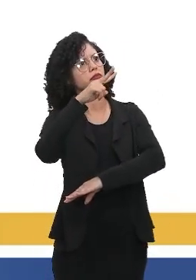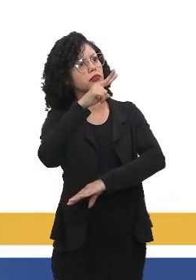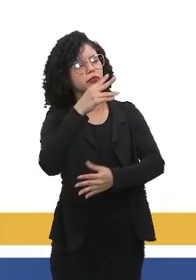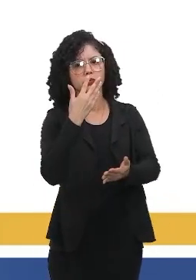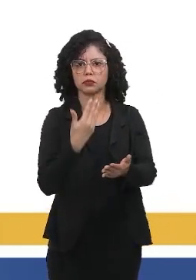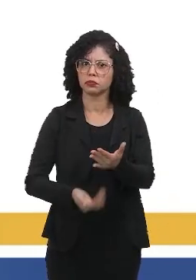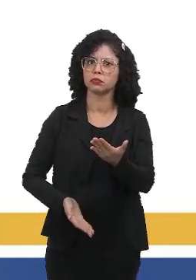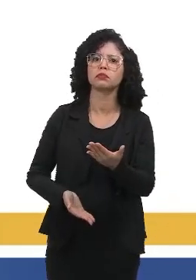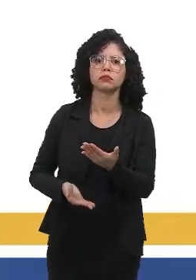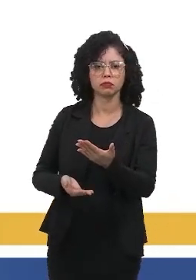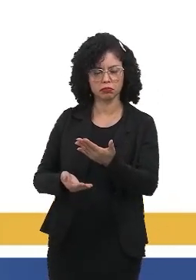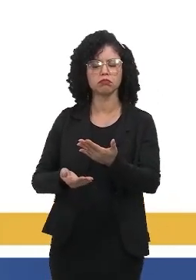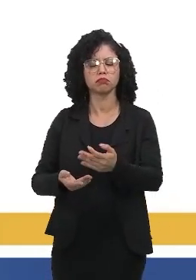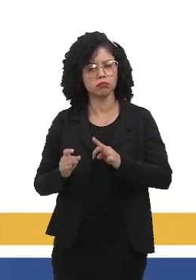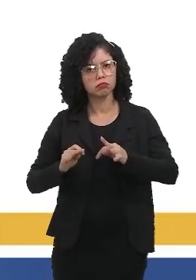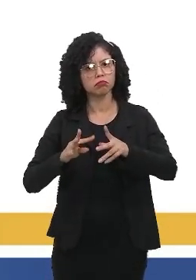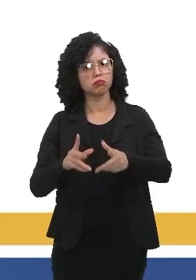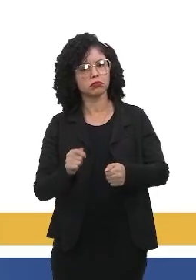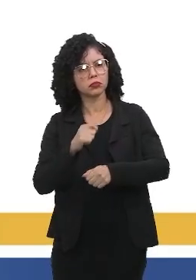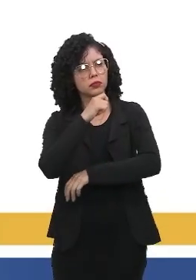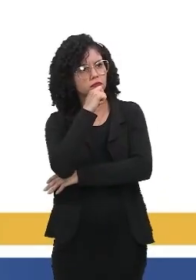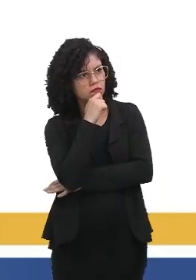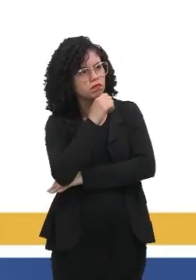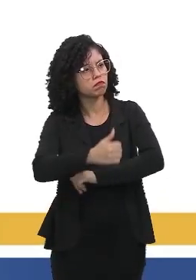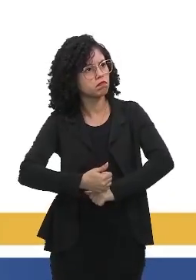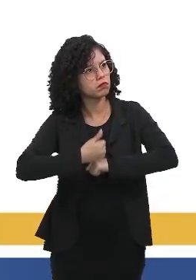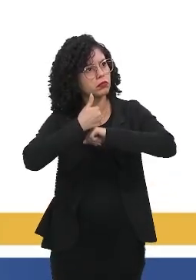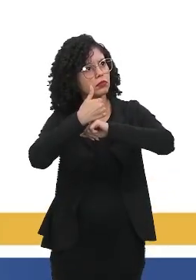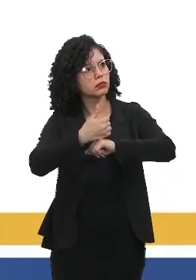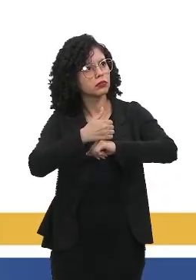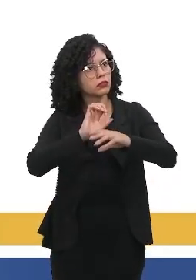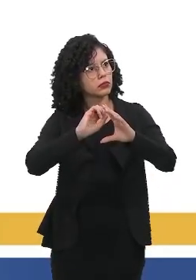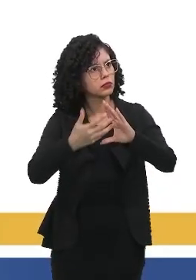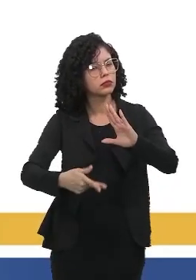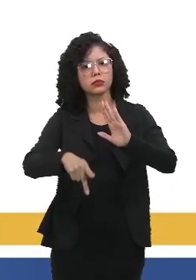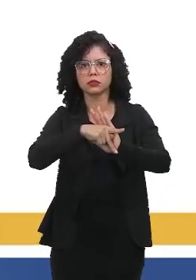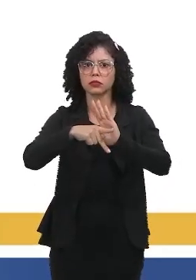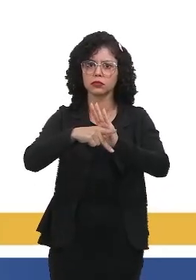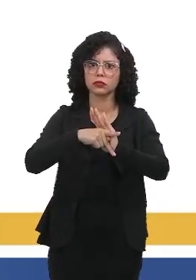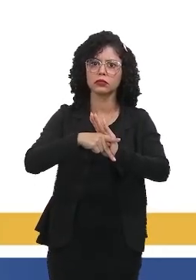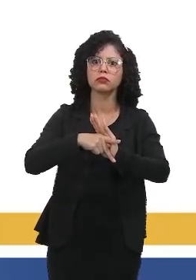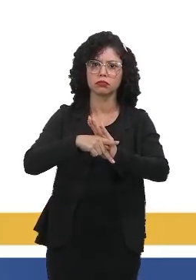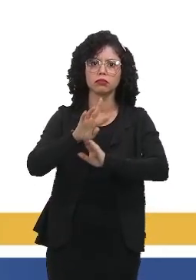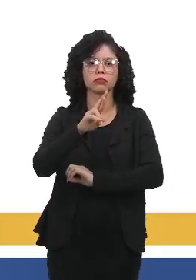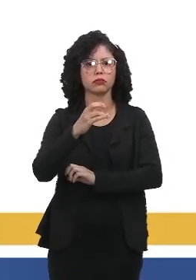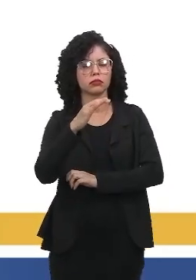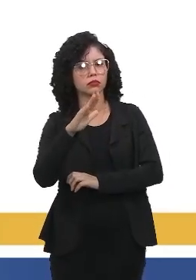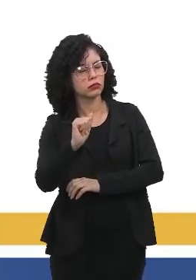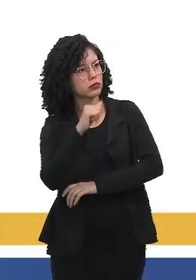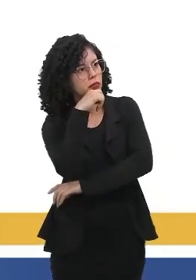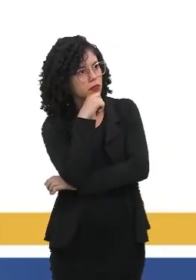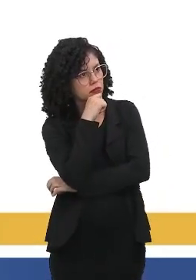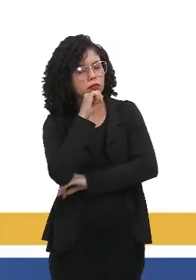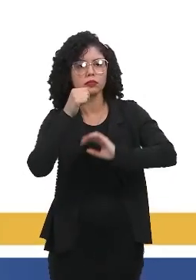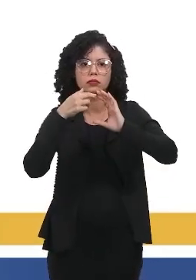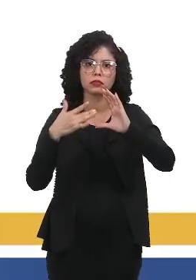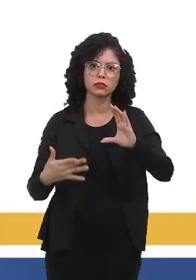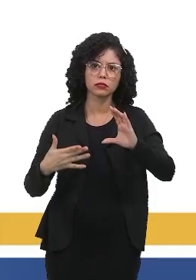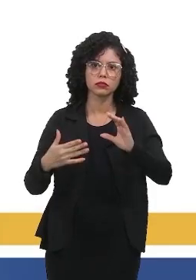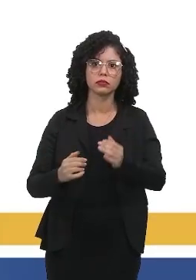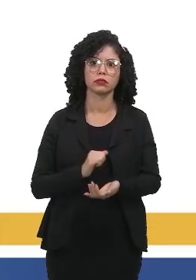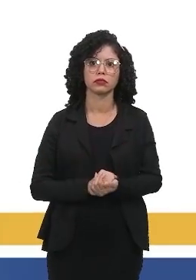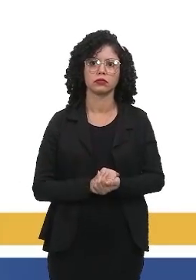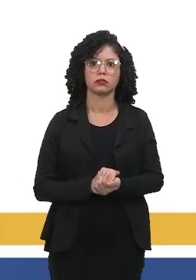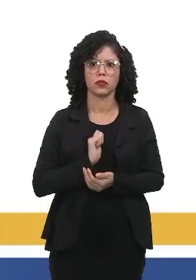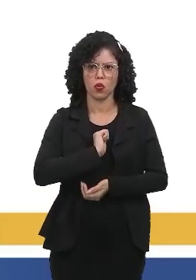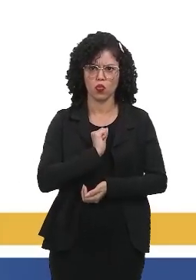perdendo inteiramente a qualidades características da raça que são em suma o